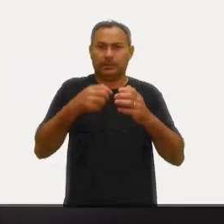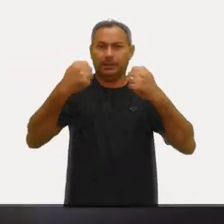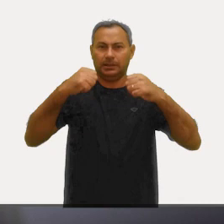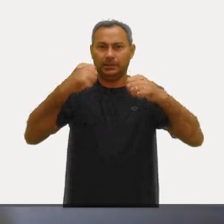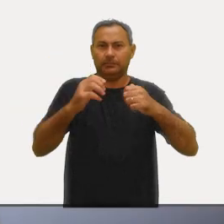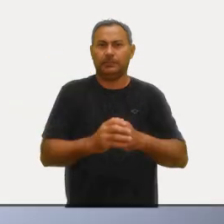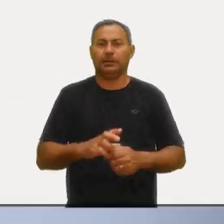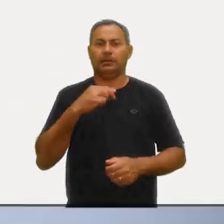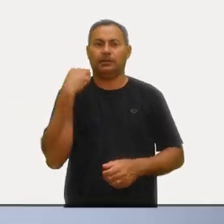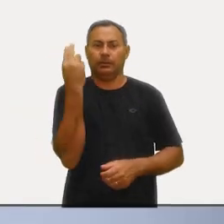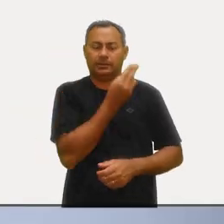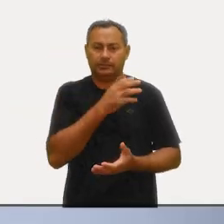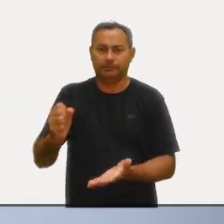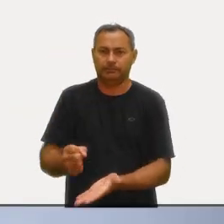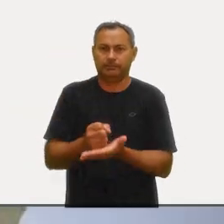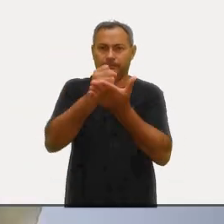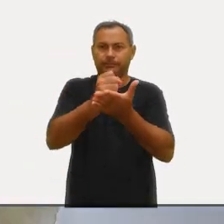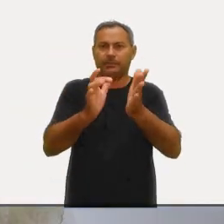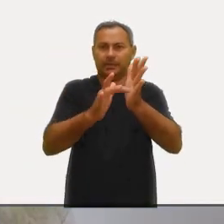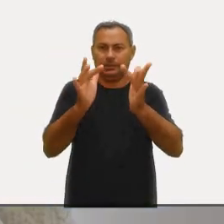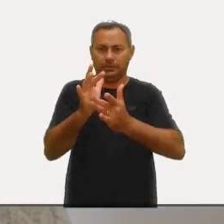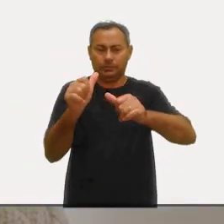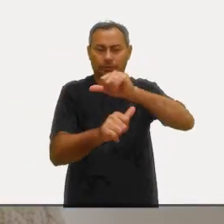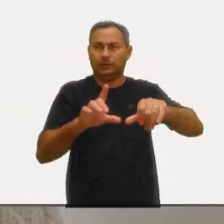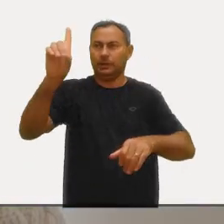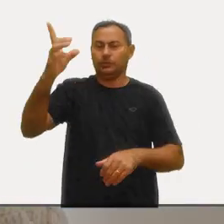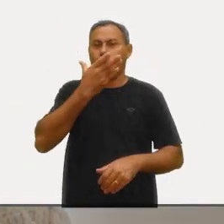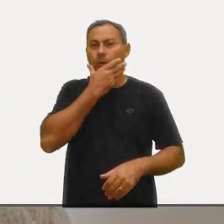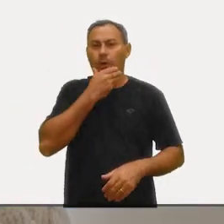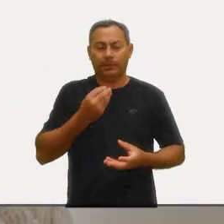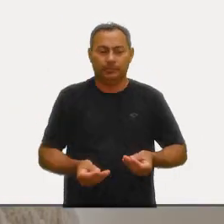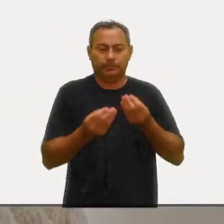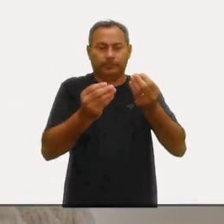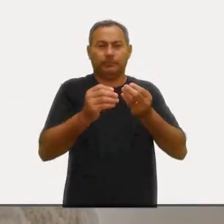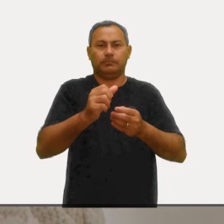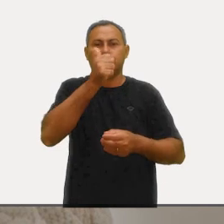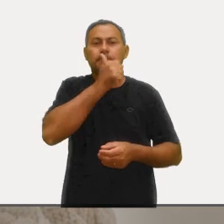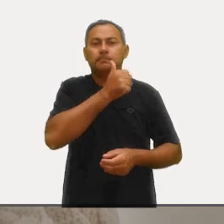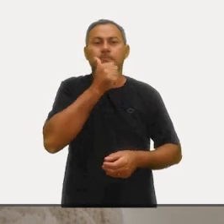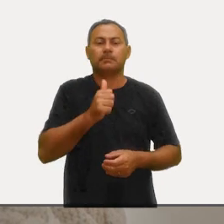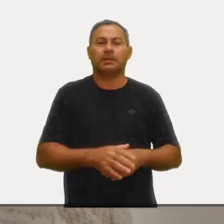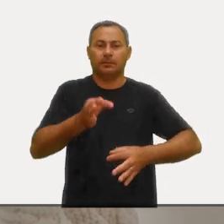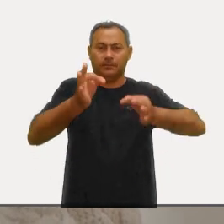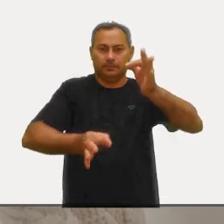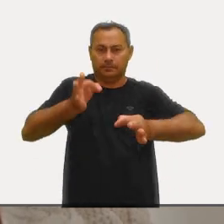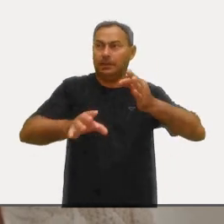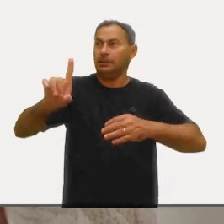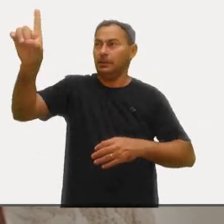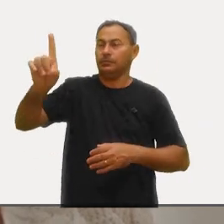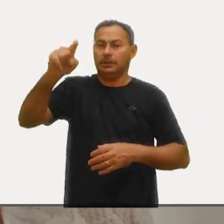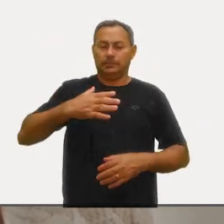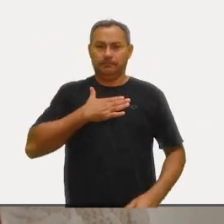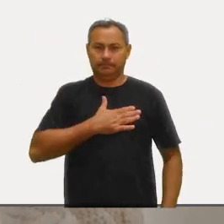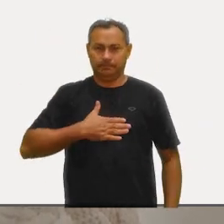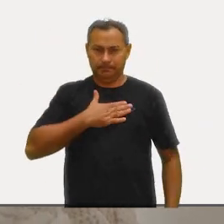exigências necessárias para a nossa salvação. Jesus se tornou Deus homem, ofereceu-se como sacrifício para que a justiça de